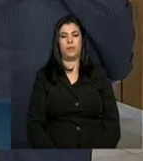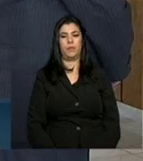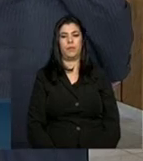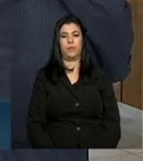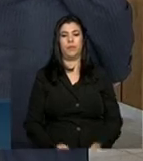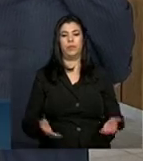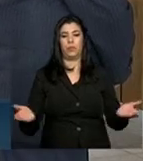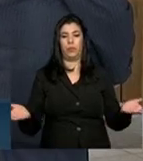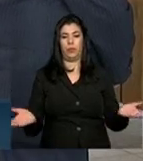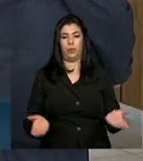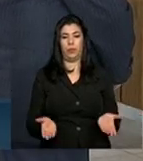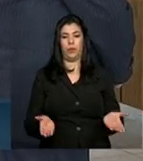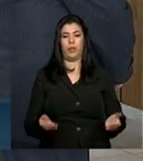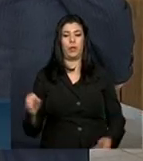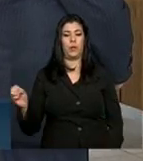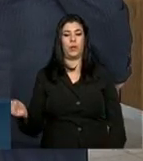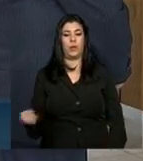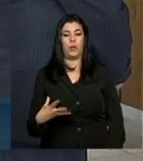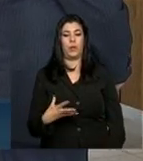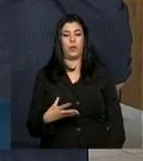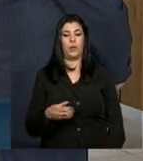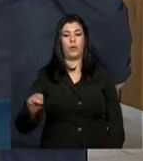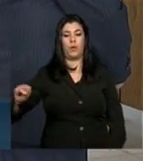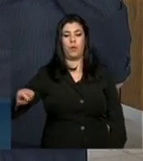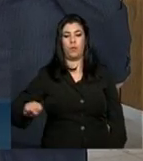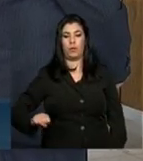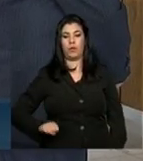Agora é o novo embaixador do Chipre.